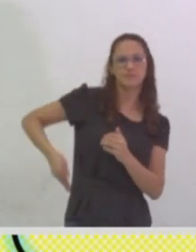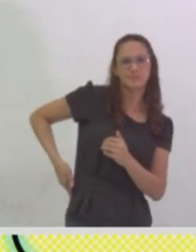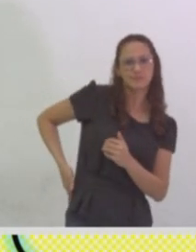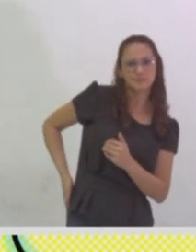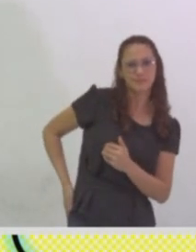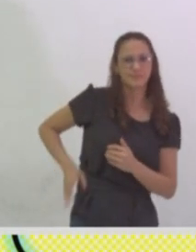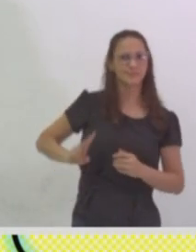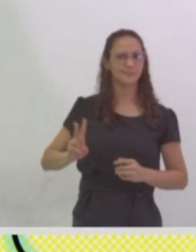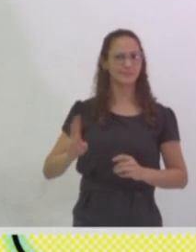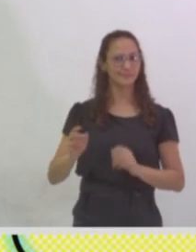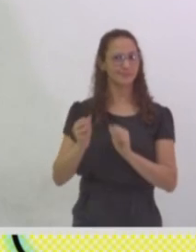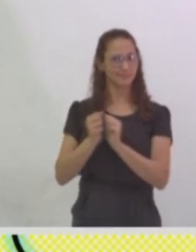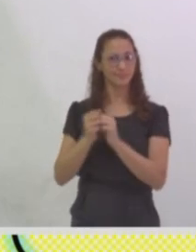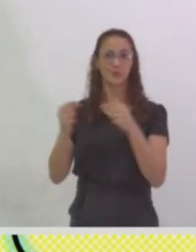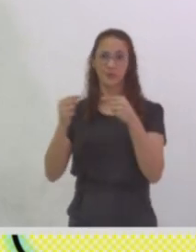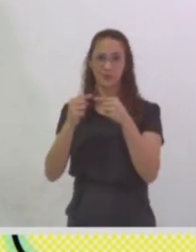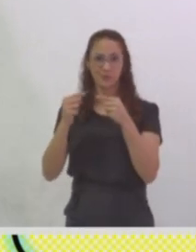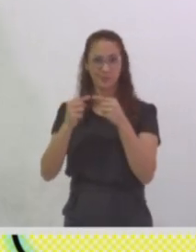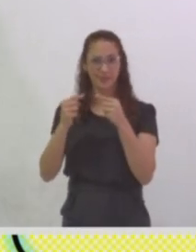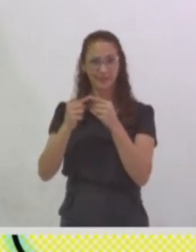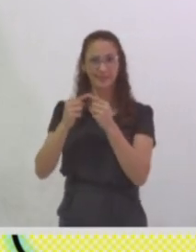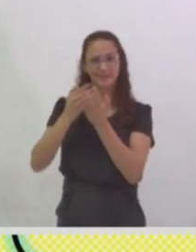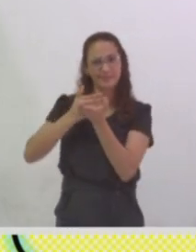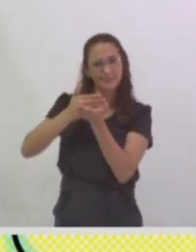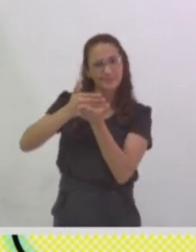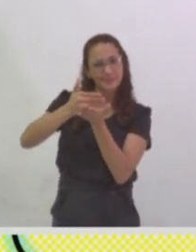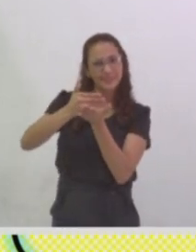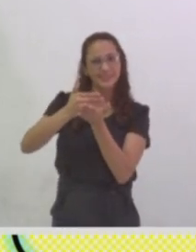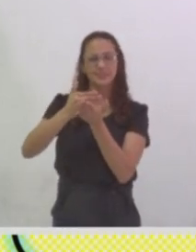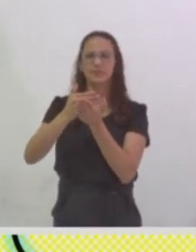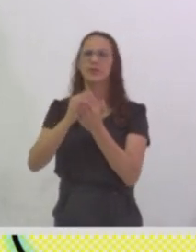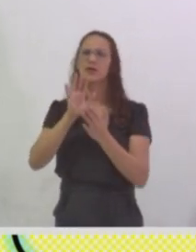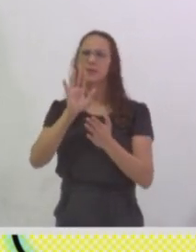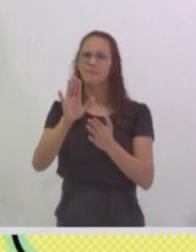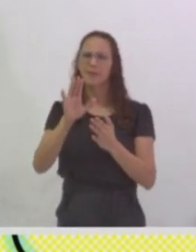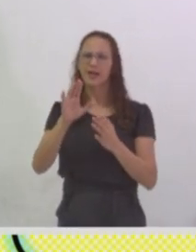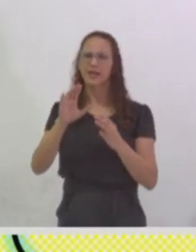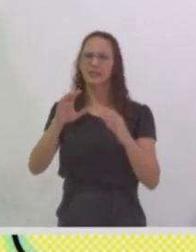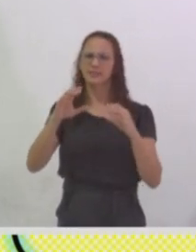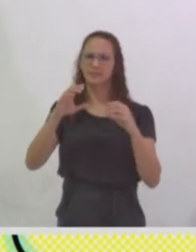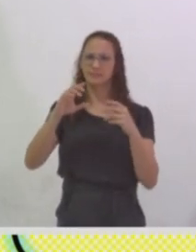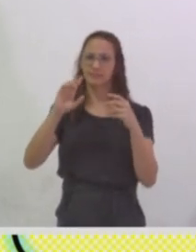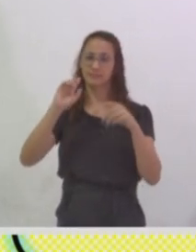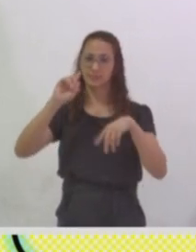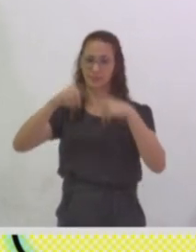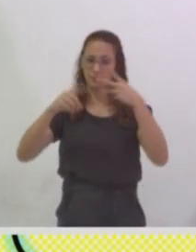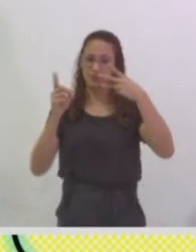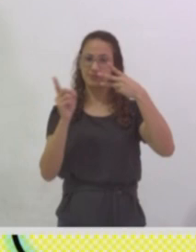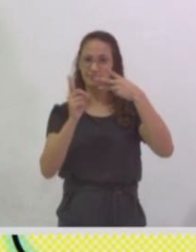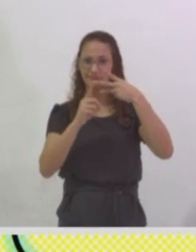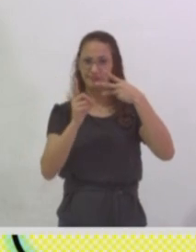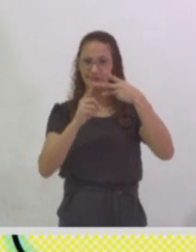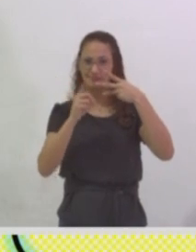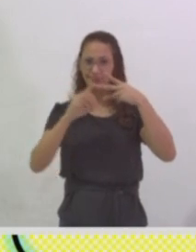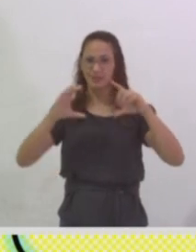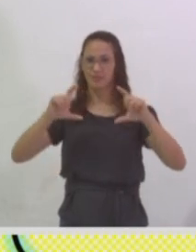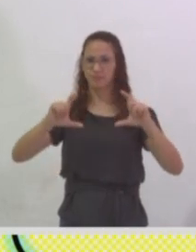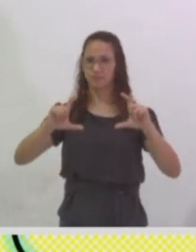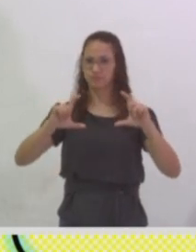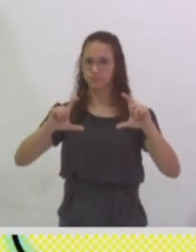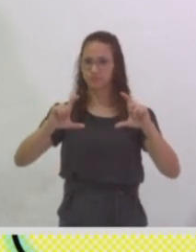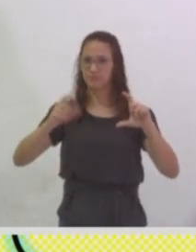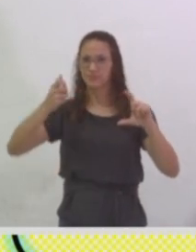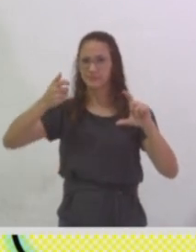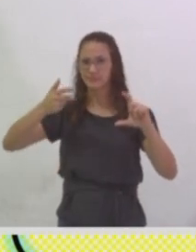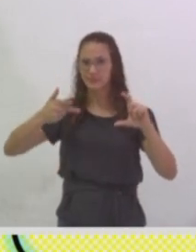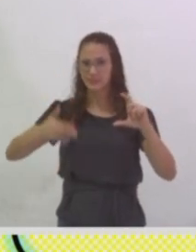é o meio da história, e aí mostrou ele juntando palavras dia após dia, no primeiro dia, no segundo dia,